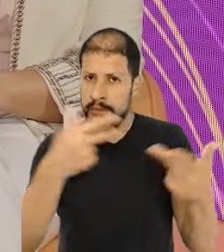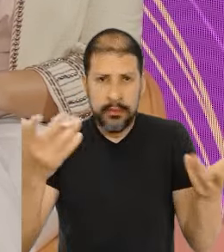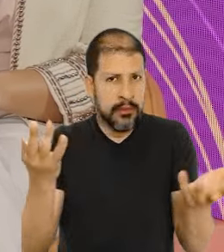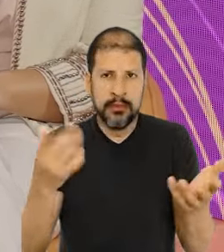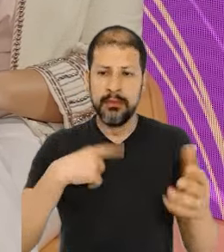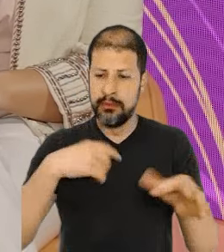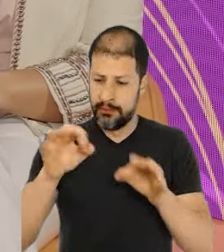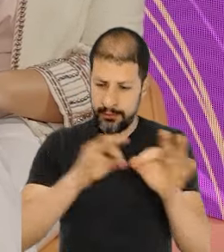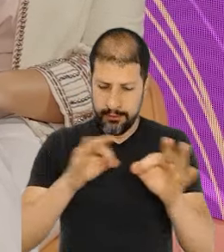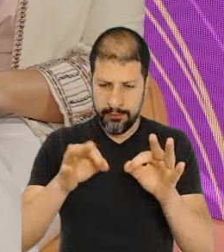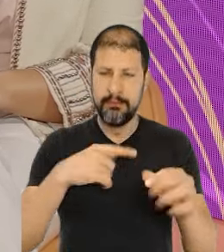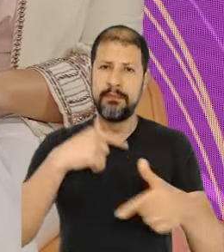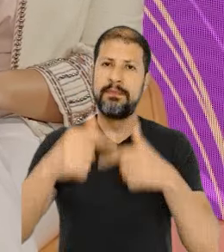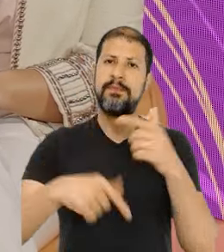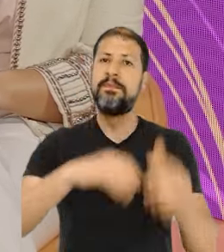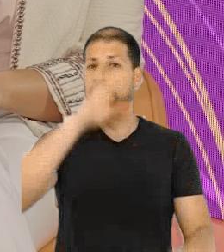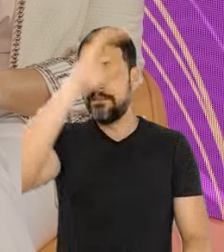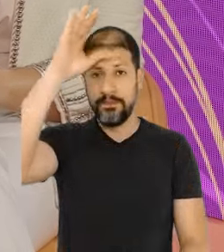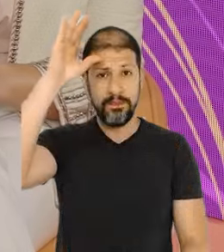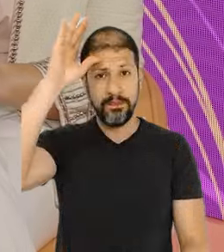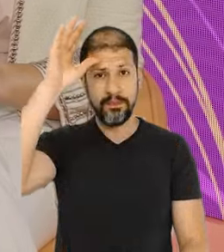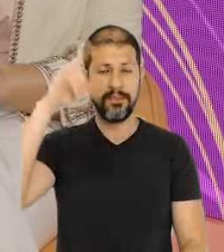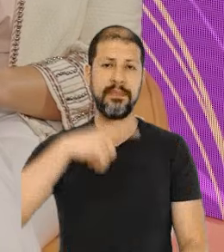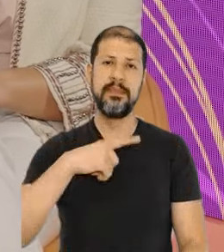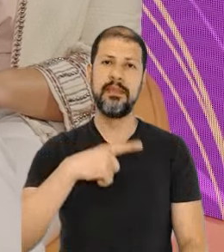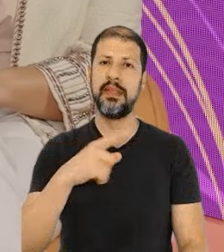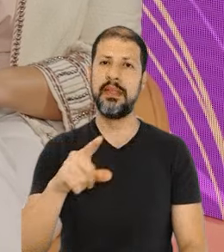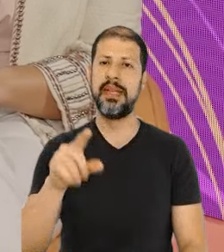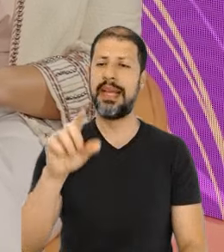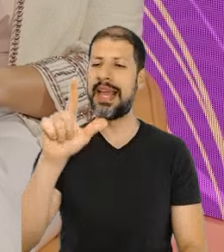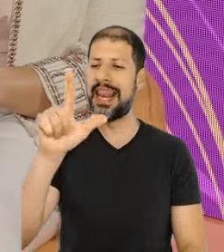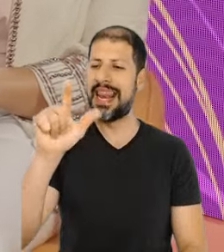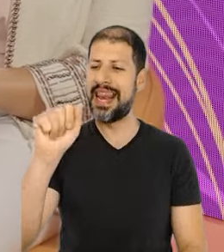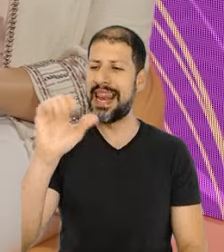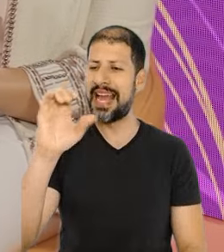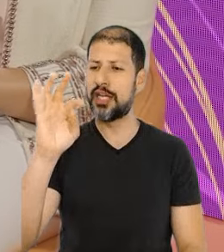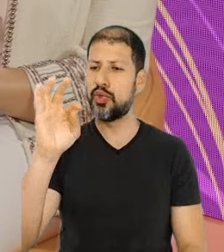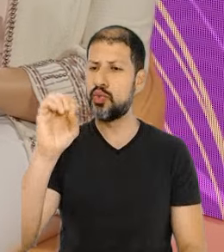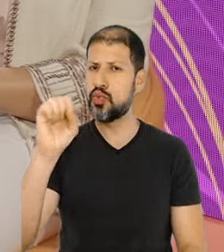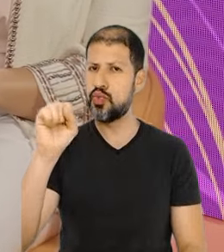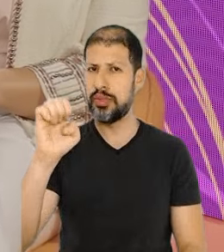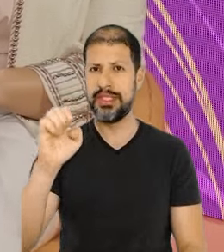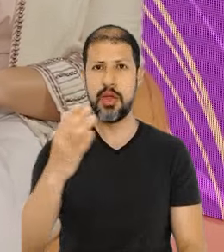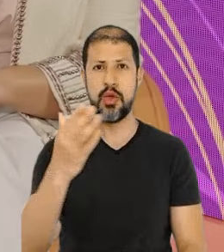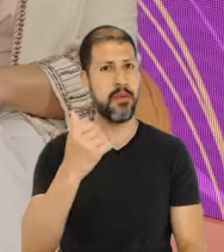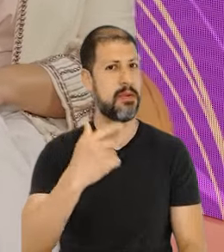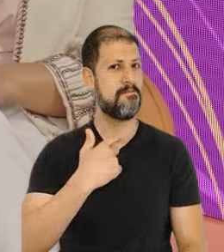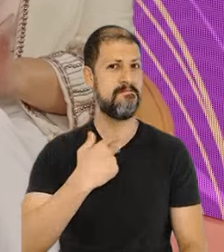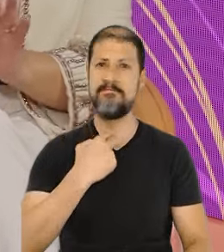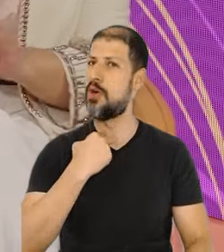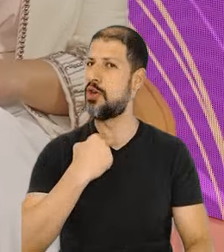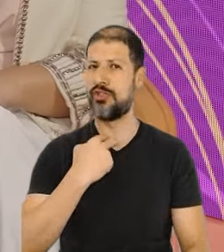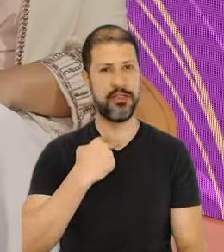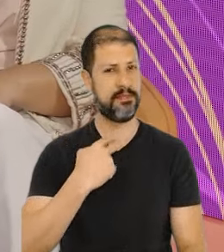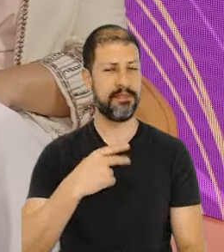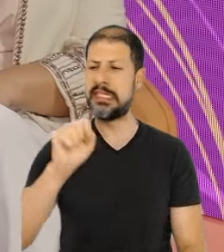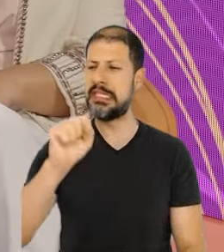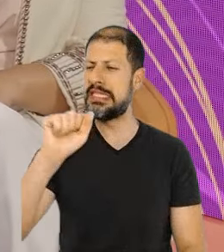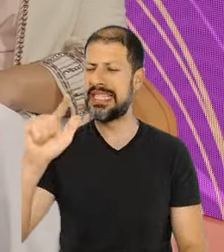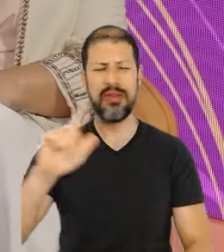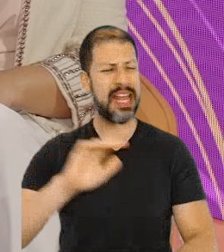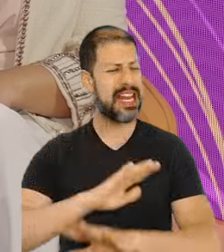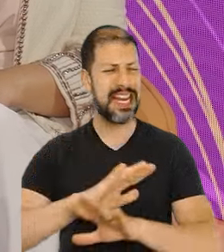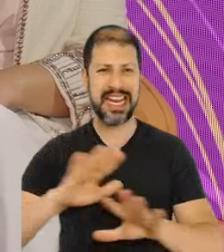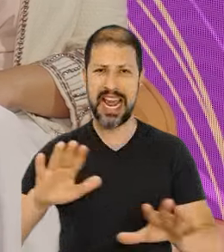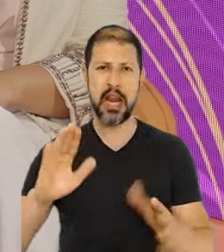vou elaborar Eu trabalho com clientes que são intolerantes à lactose não comem nada com sal então assim depende de cada